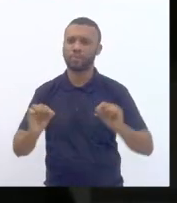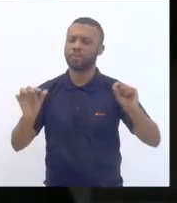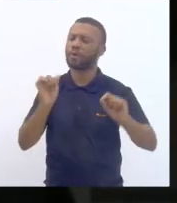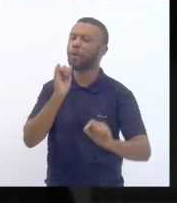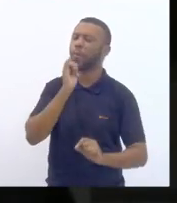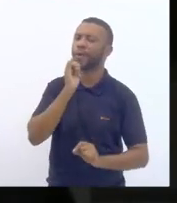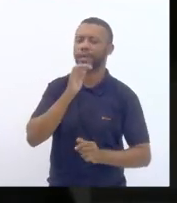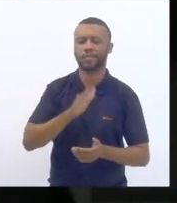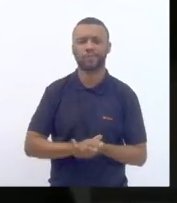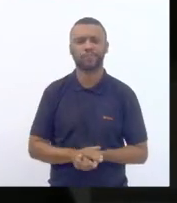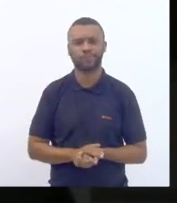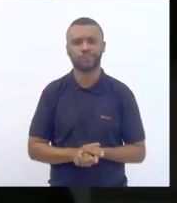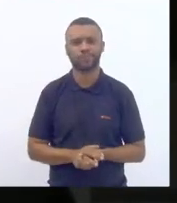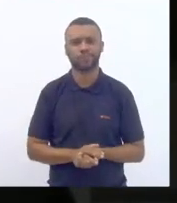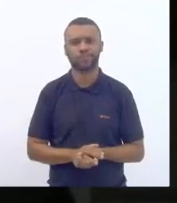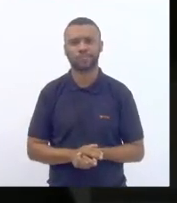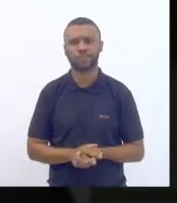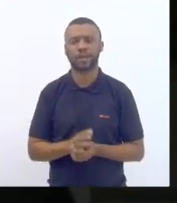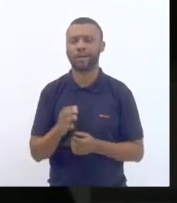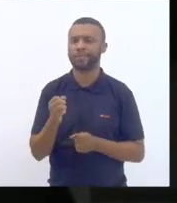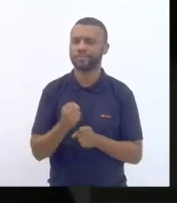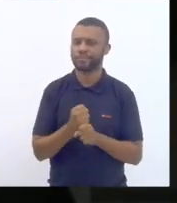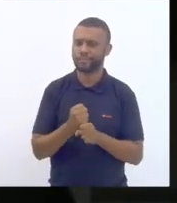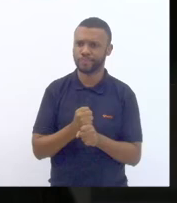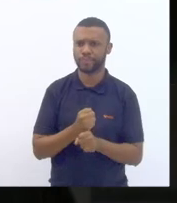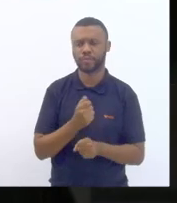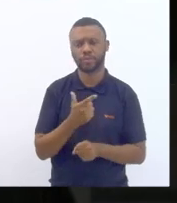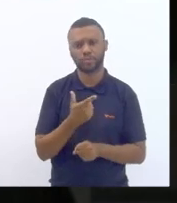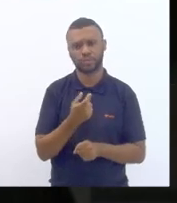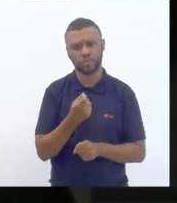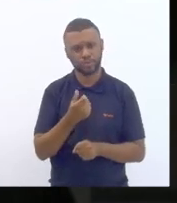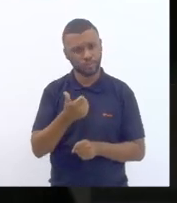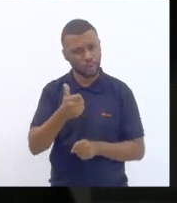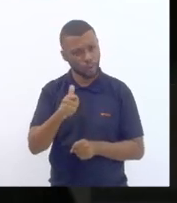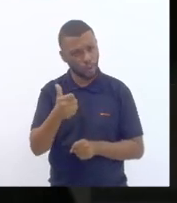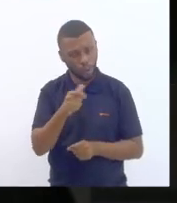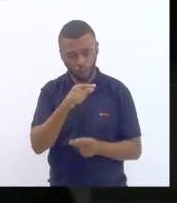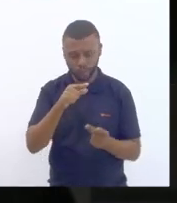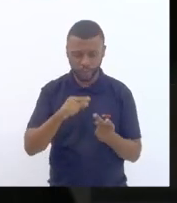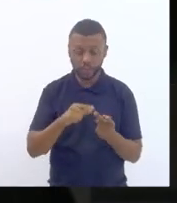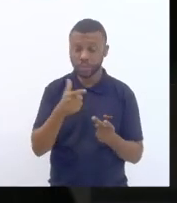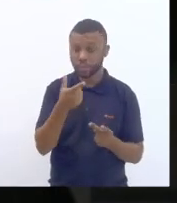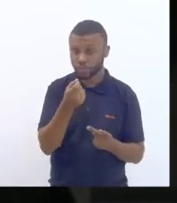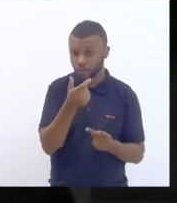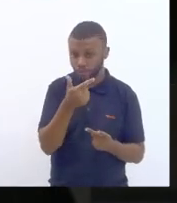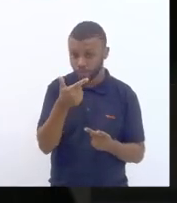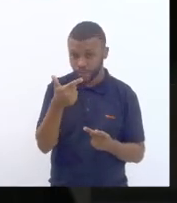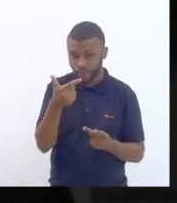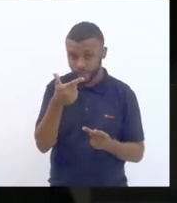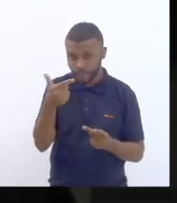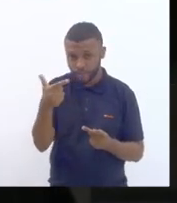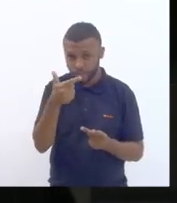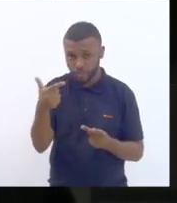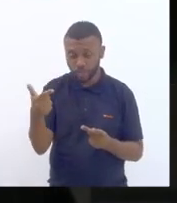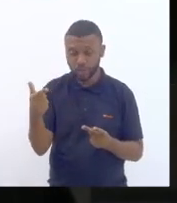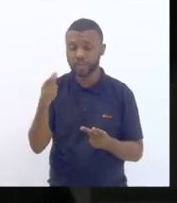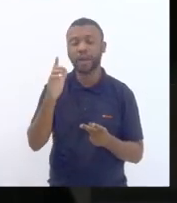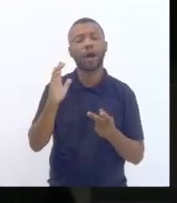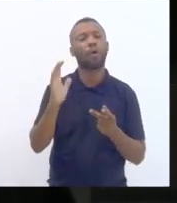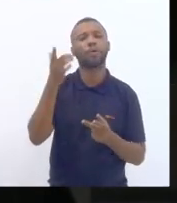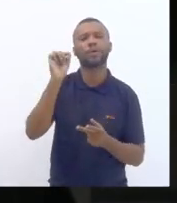uma tragédia de 11 acabou de vermos aqui na tragédia de 22 em Petrópolis tagédia de 11 na região